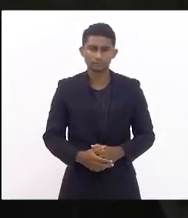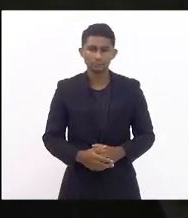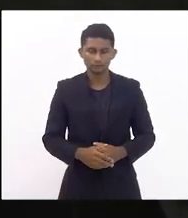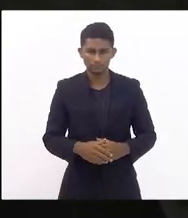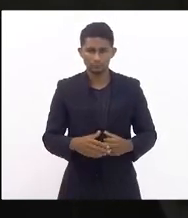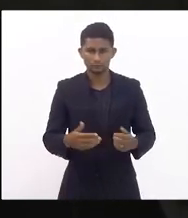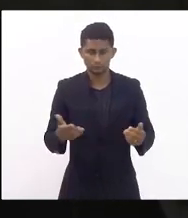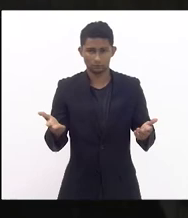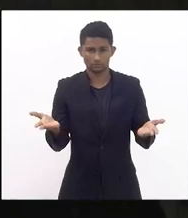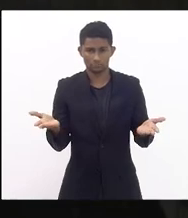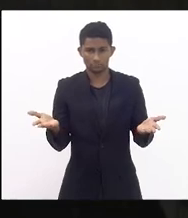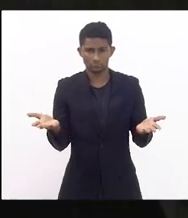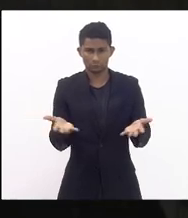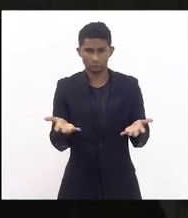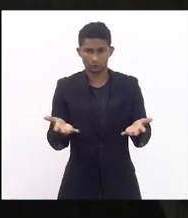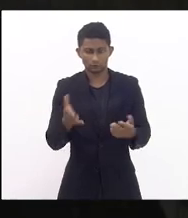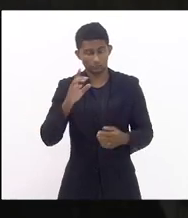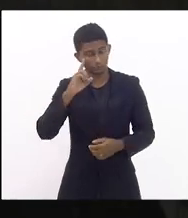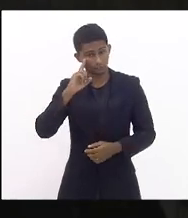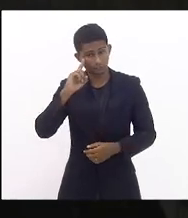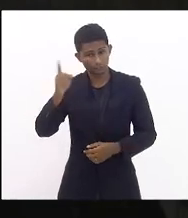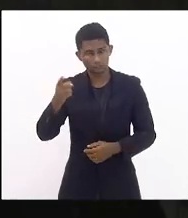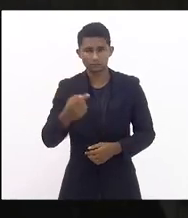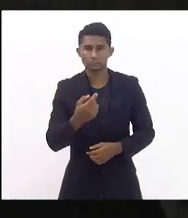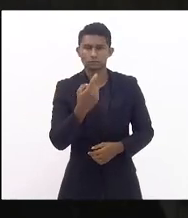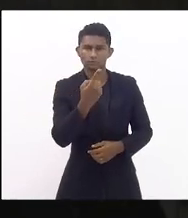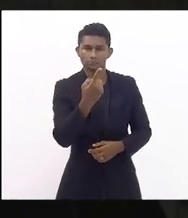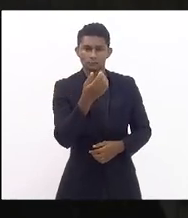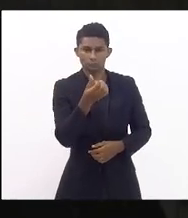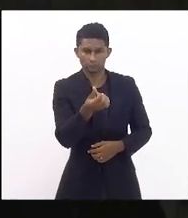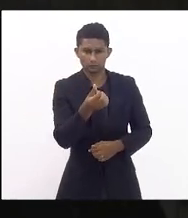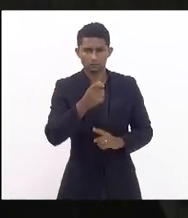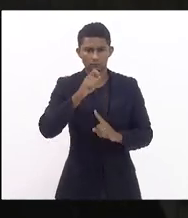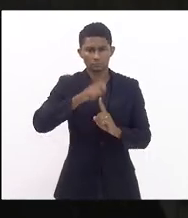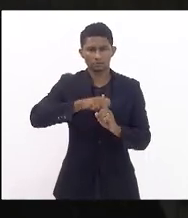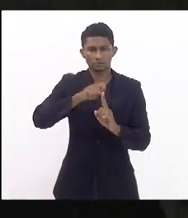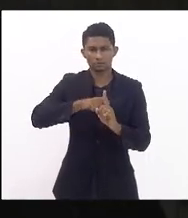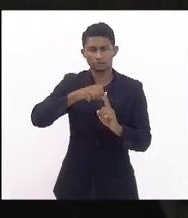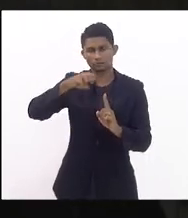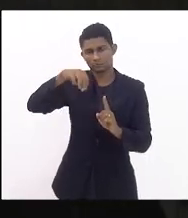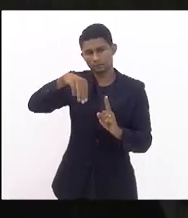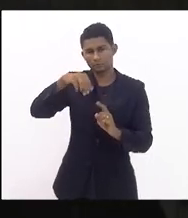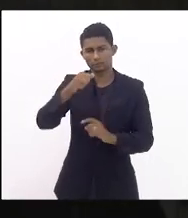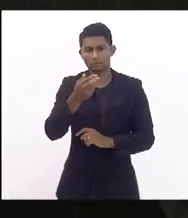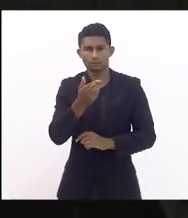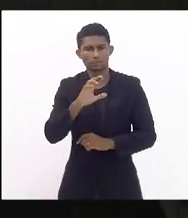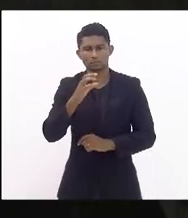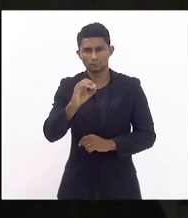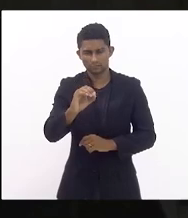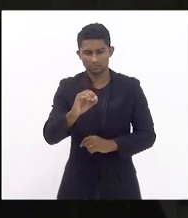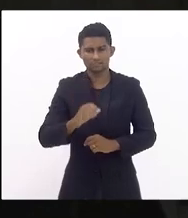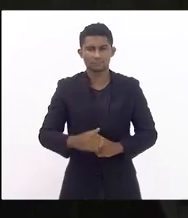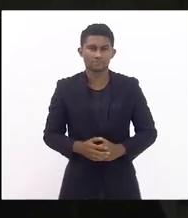hoje é dia 16 de março.